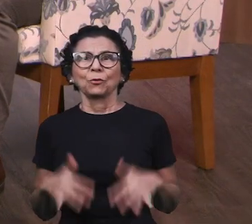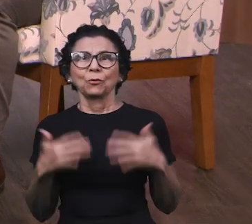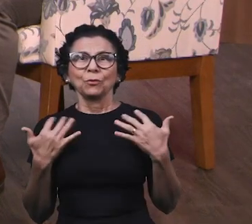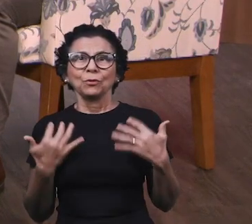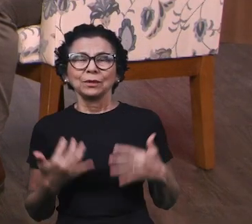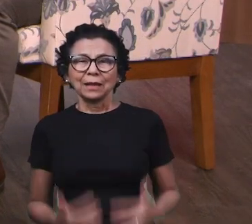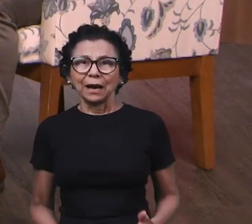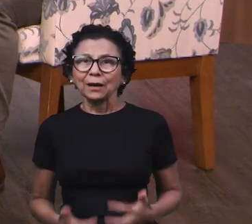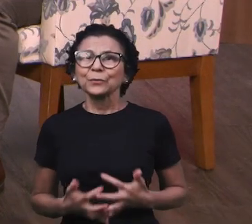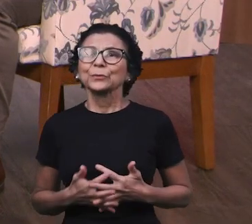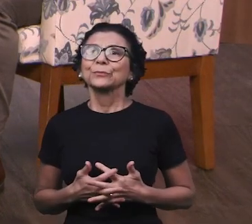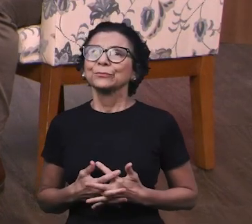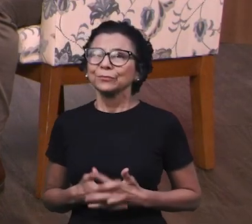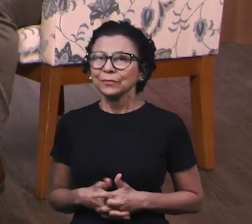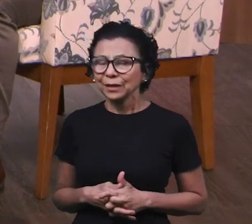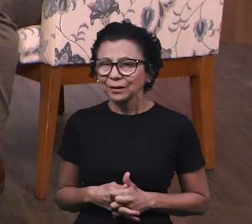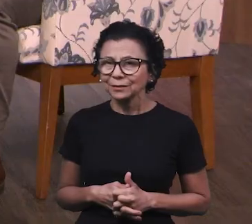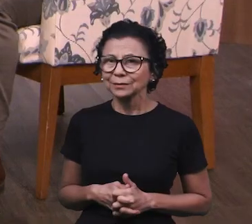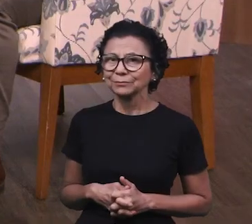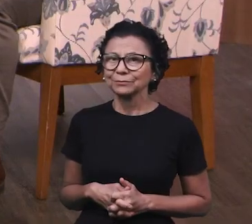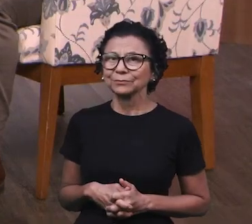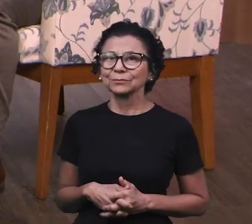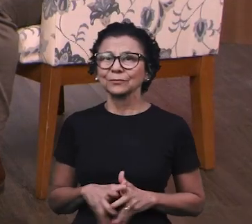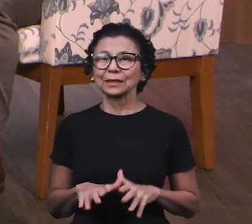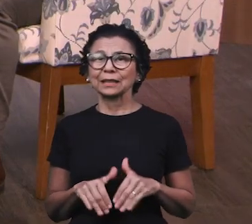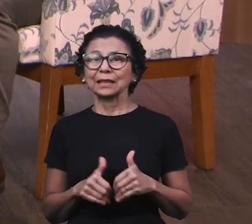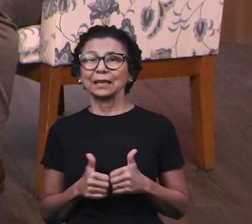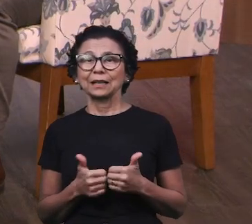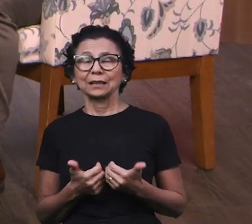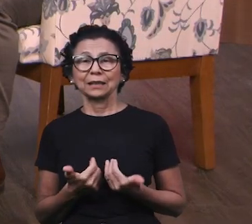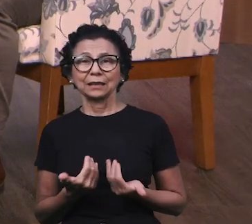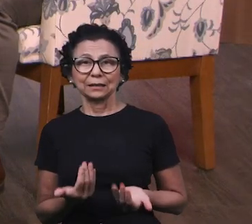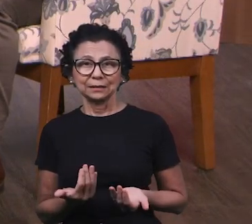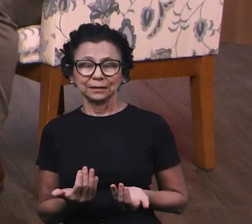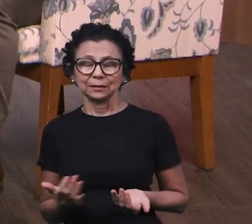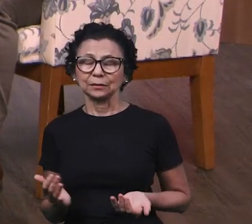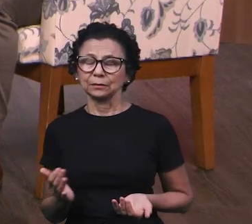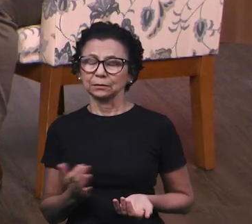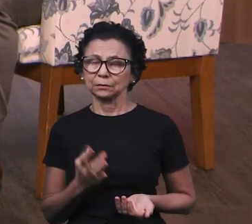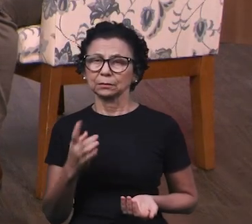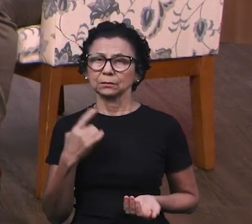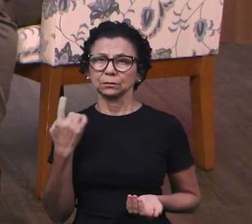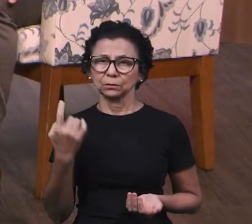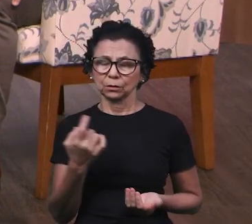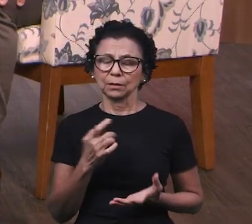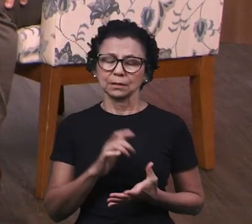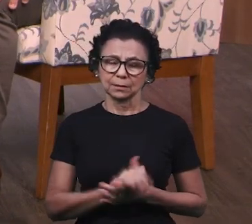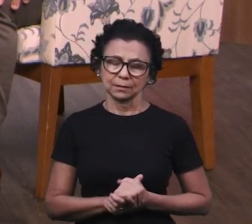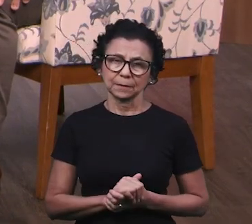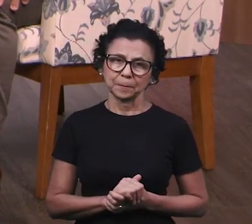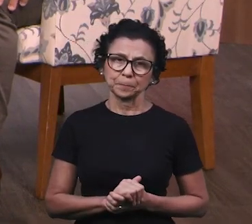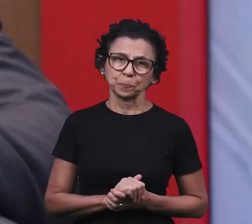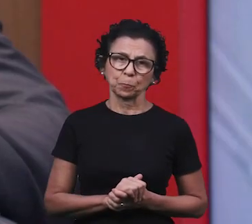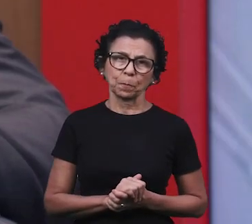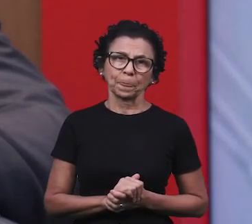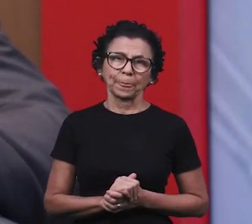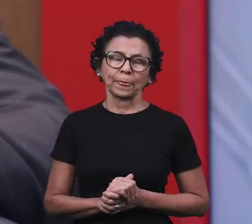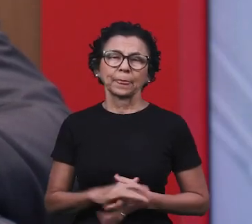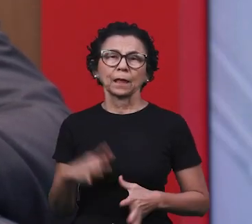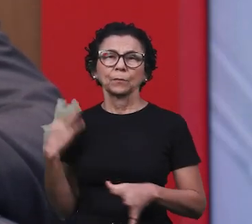daqueles irmãos foi o que levou-os ao arrependimento. Foi, exatamente. Porque